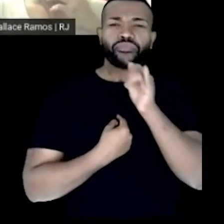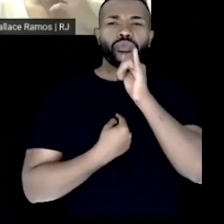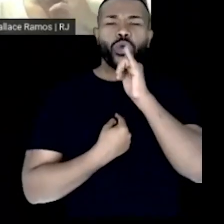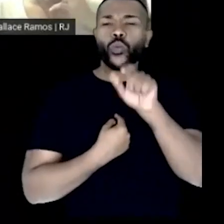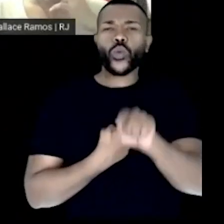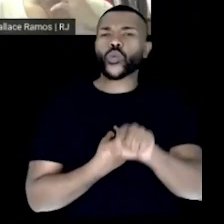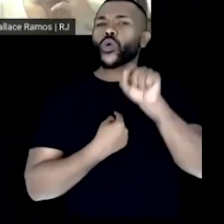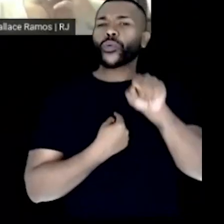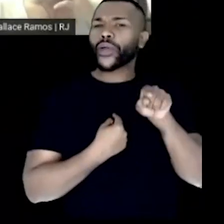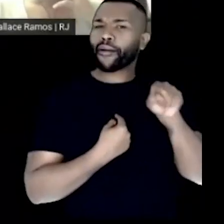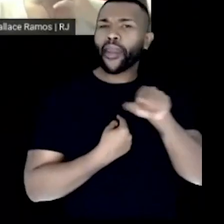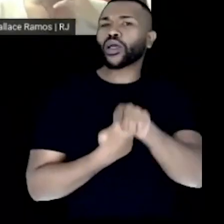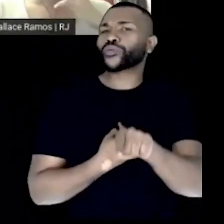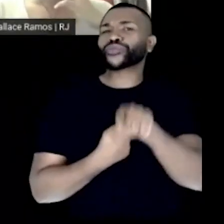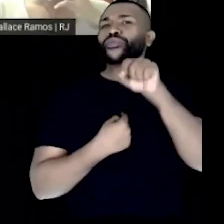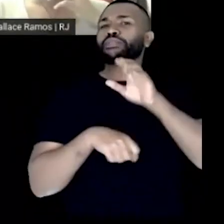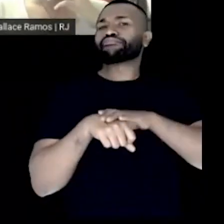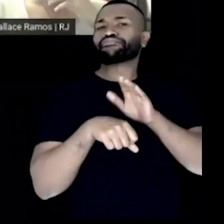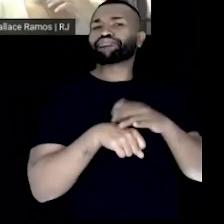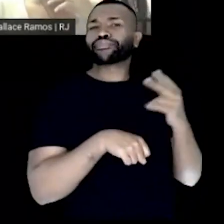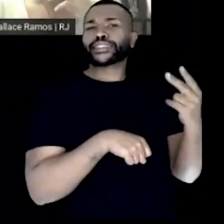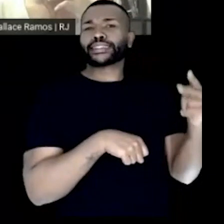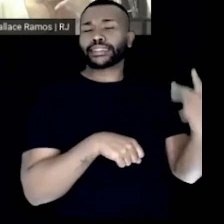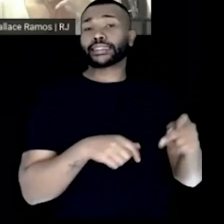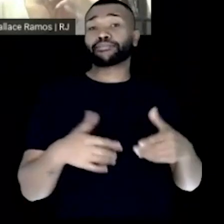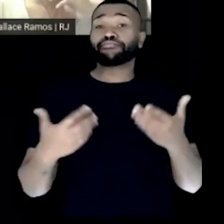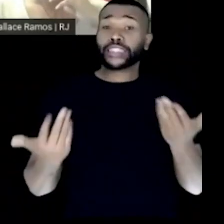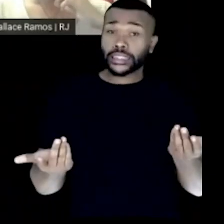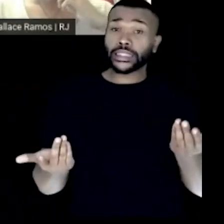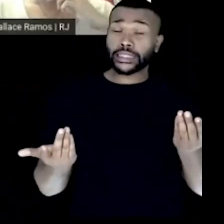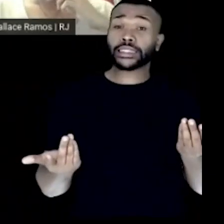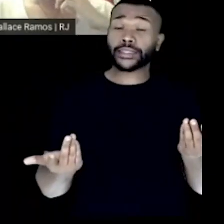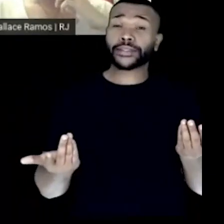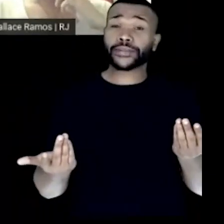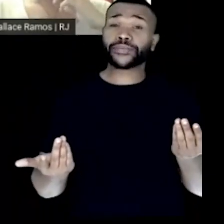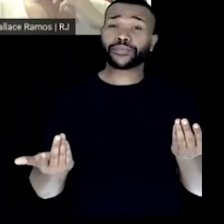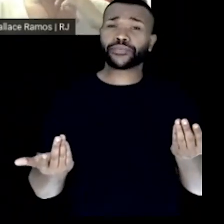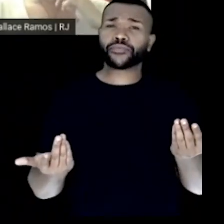mais me interessou em fazer não era nem definir o que ela escolhia ser, mas